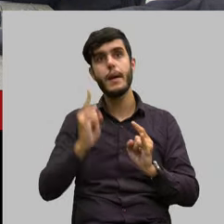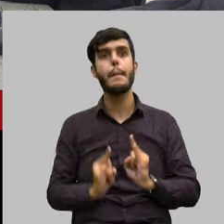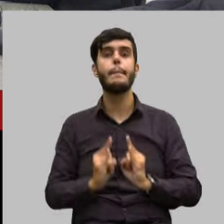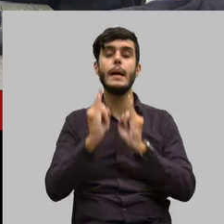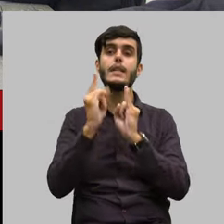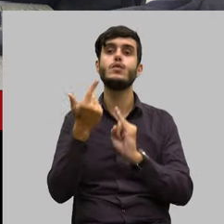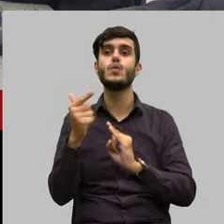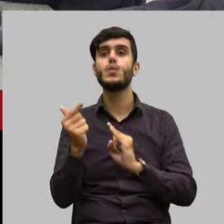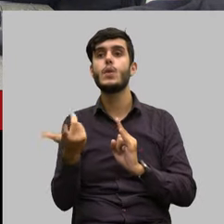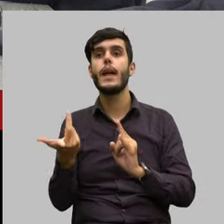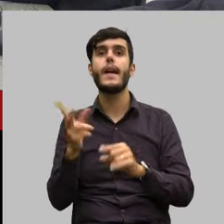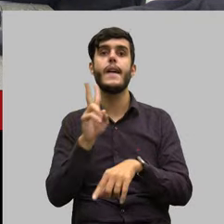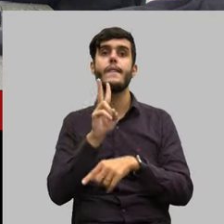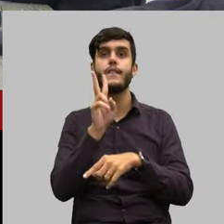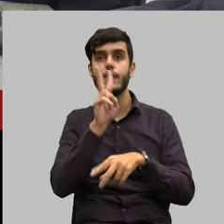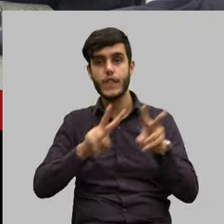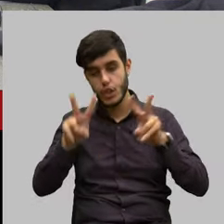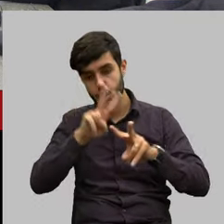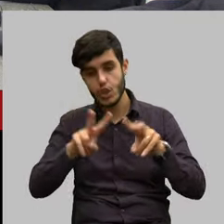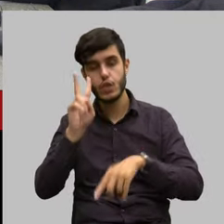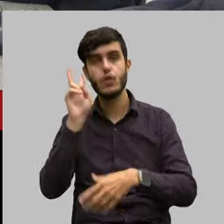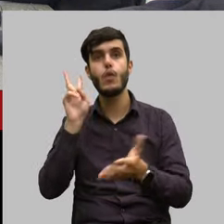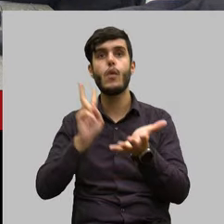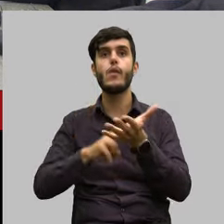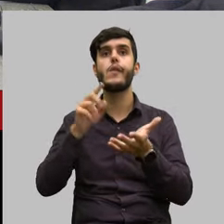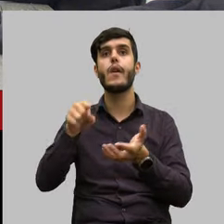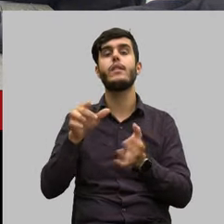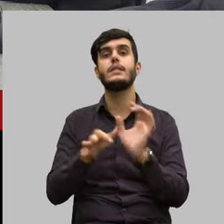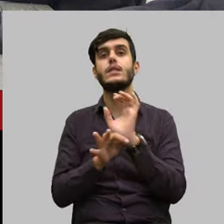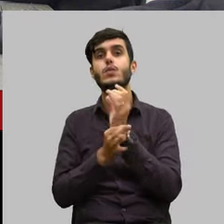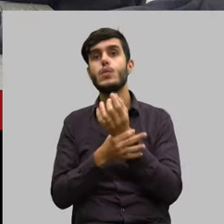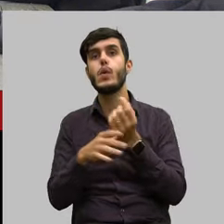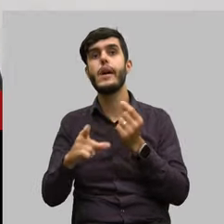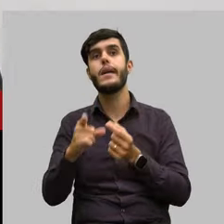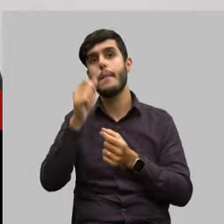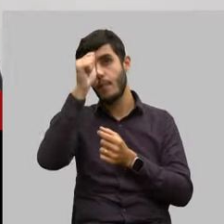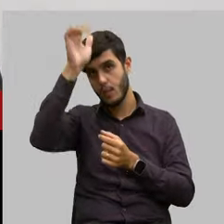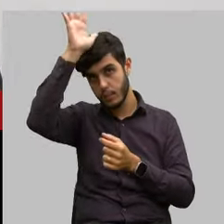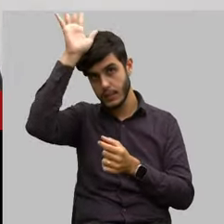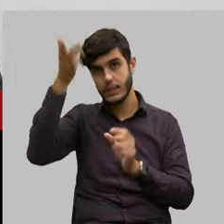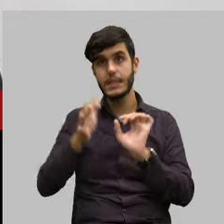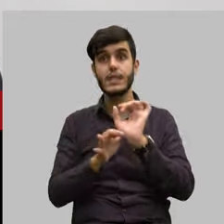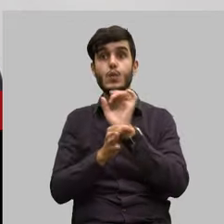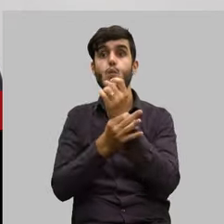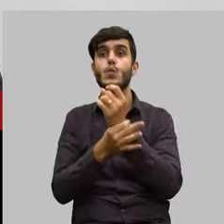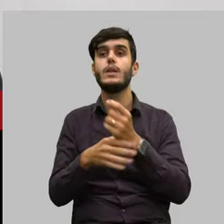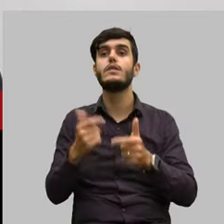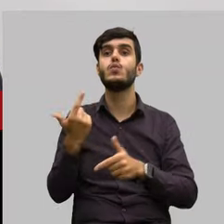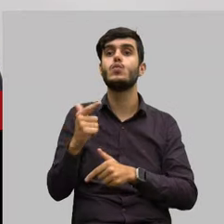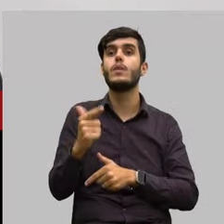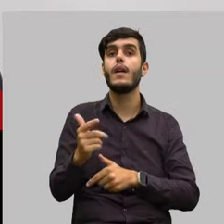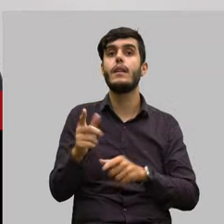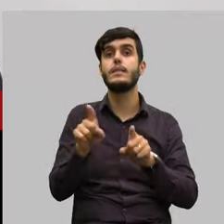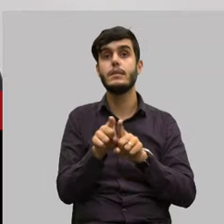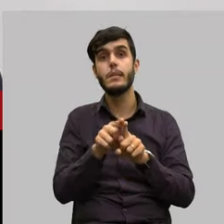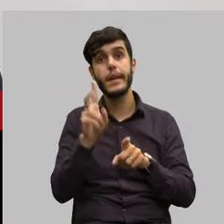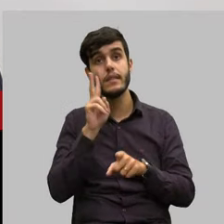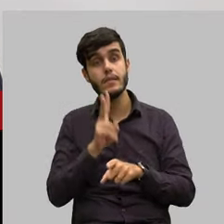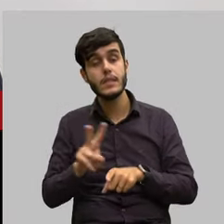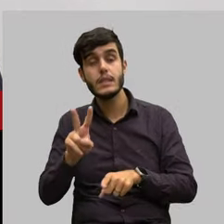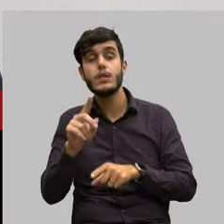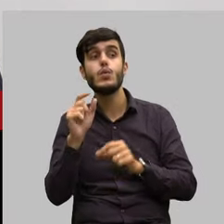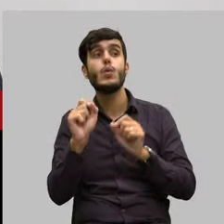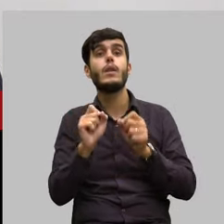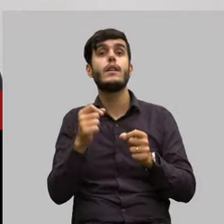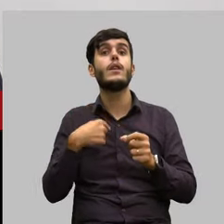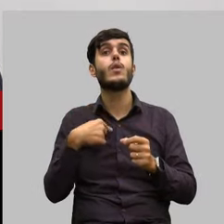não há autovistoria do corpo de bombeiro qual segurança esses servidores possuem e pelo visto também secretário não há